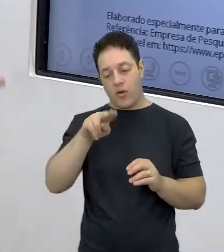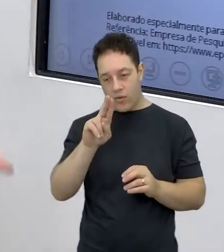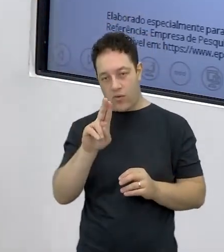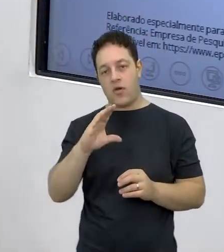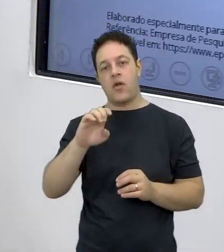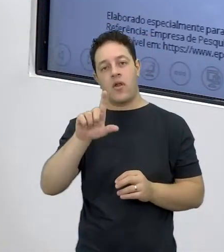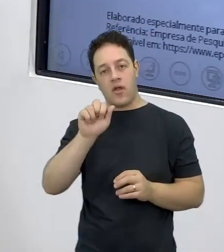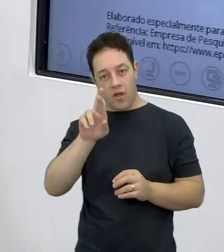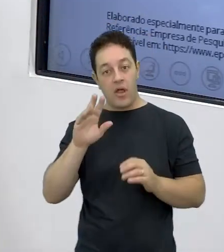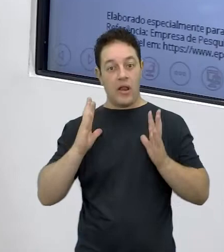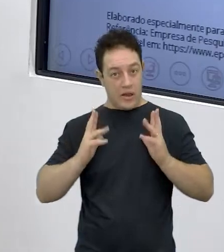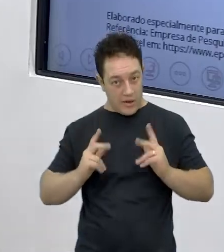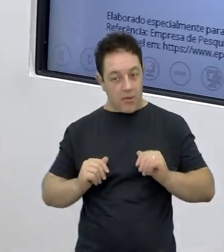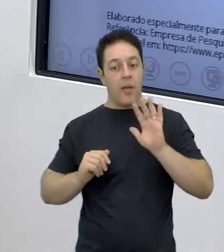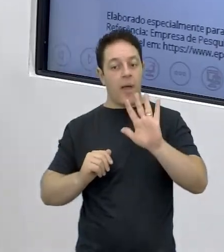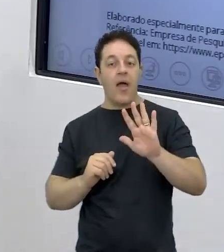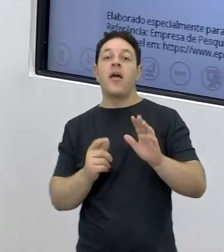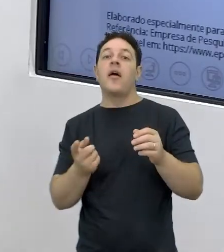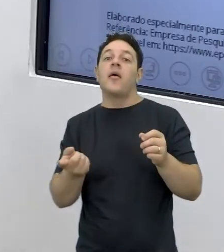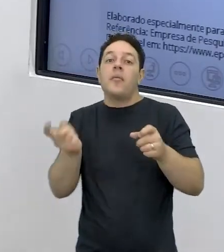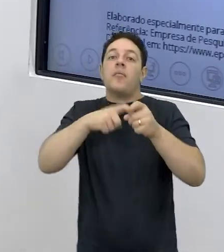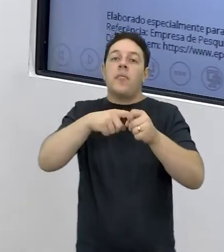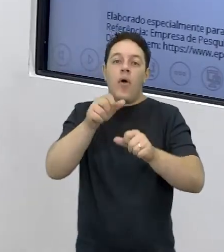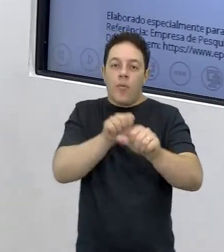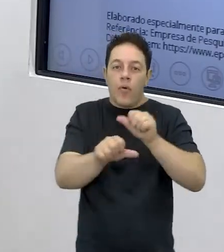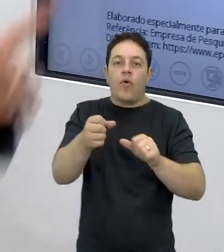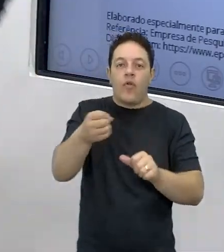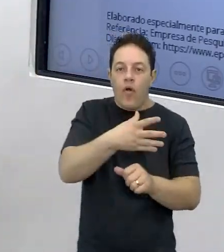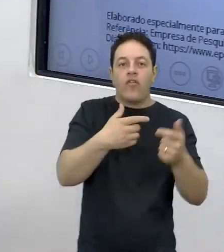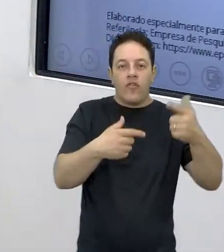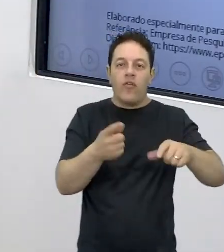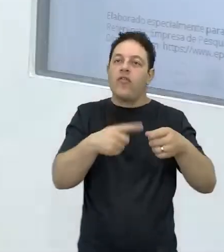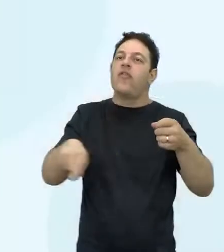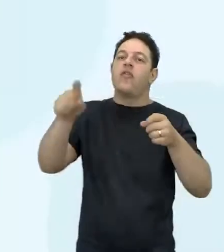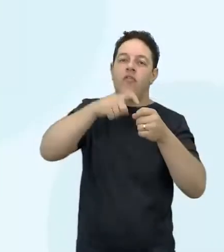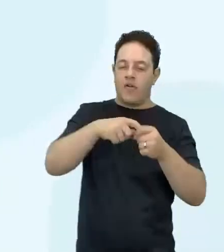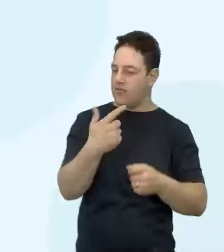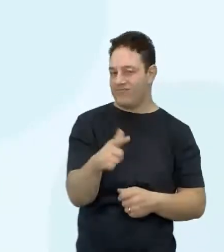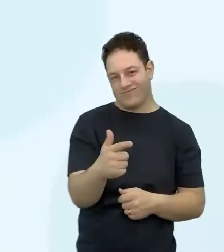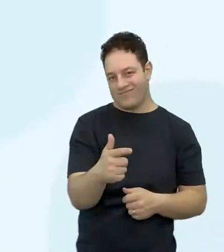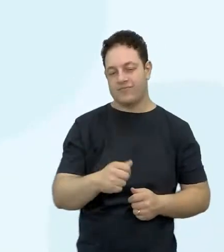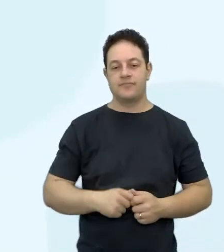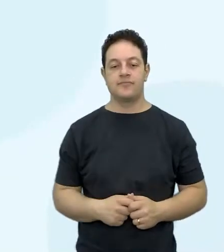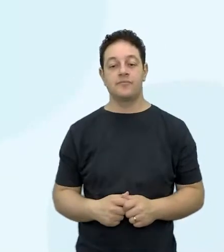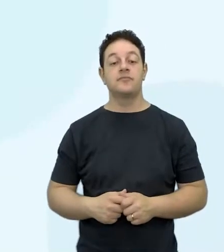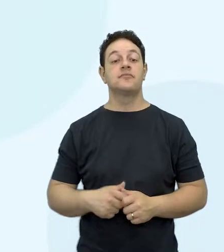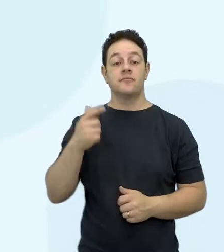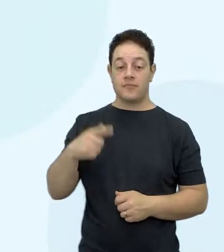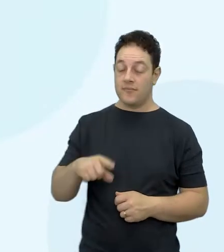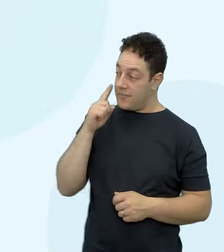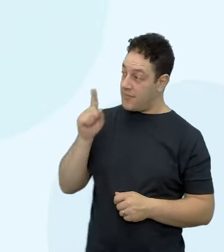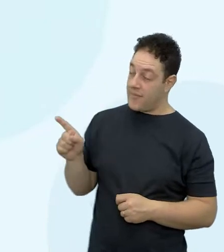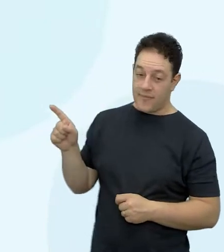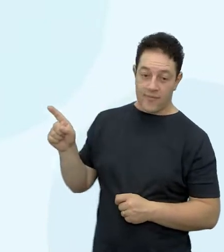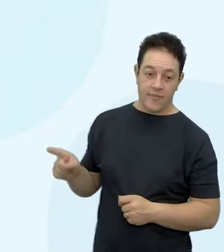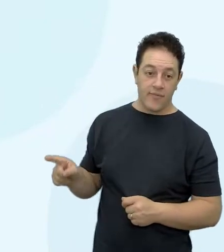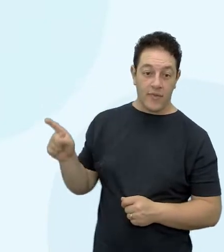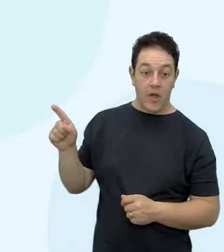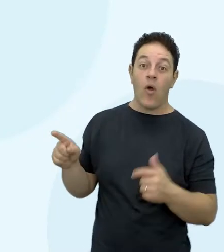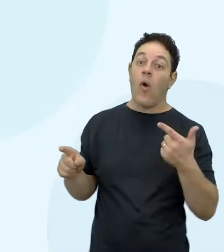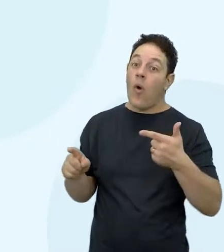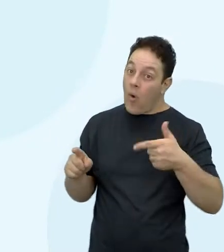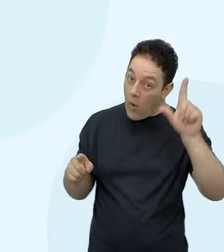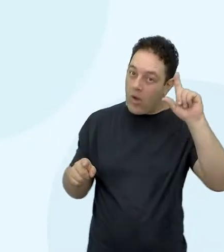considerada limpa, mas não é renovável, tá? Voltando aí para a tela, ó. As fontes renováveis